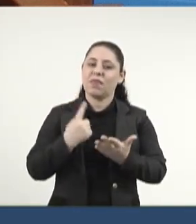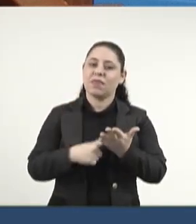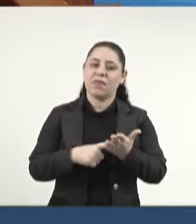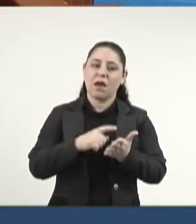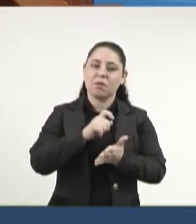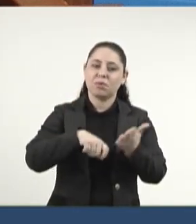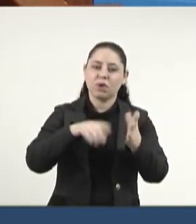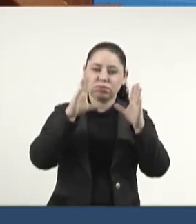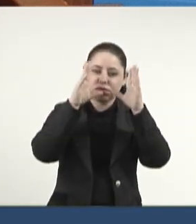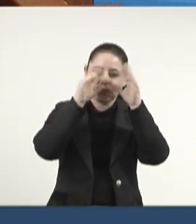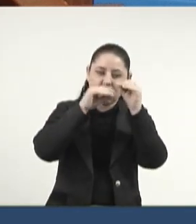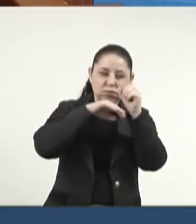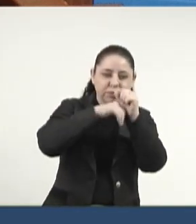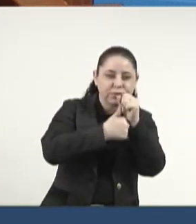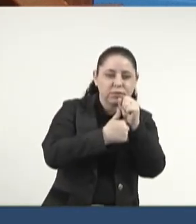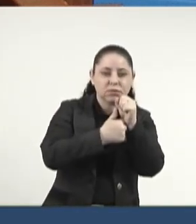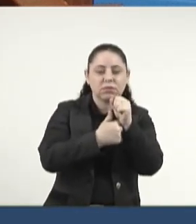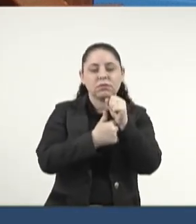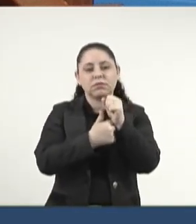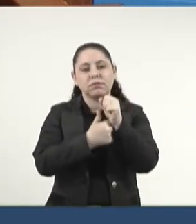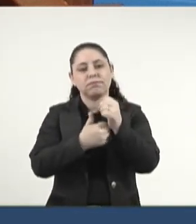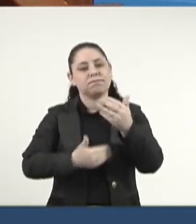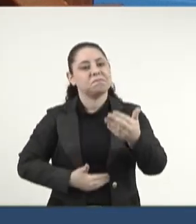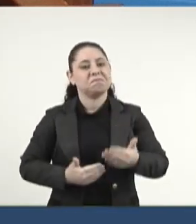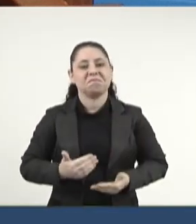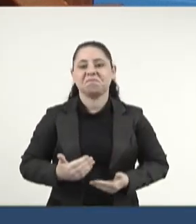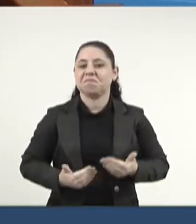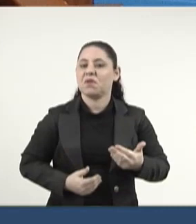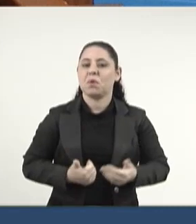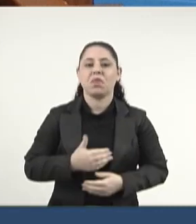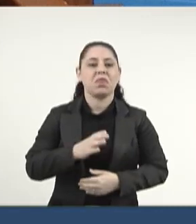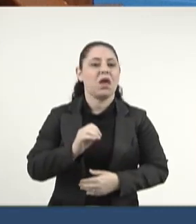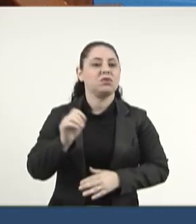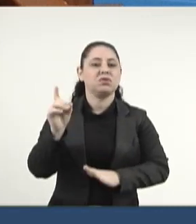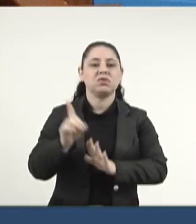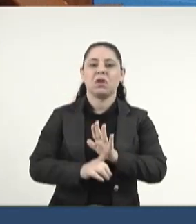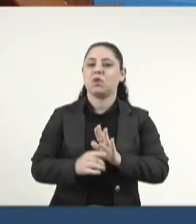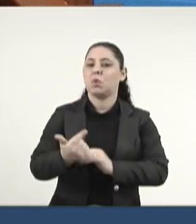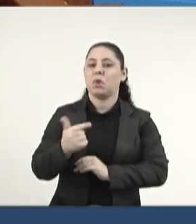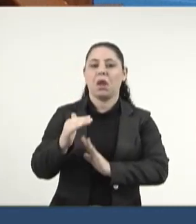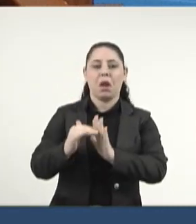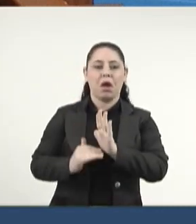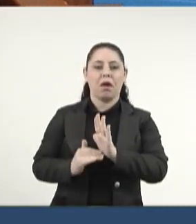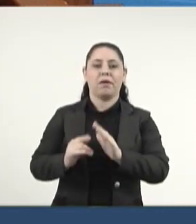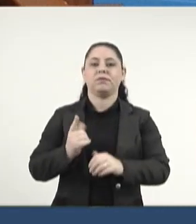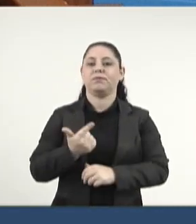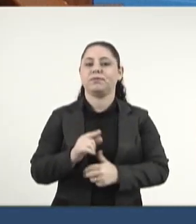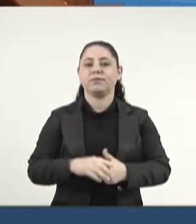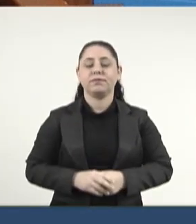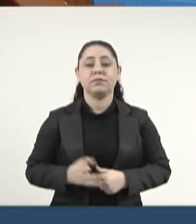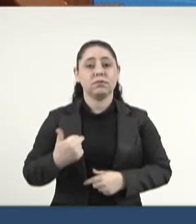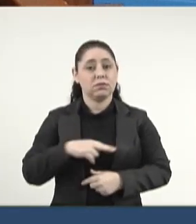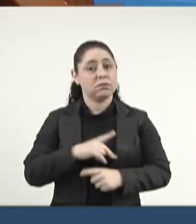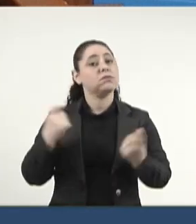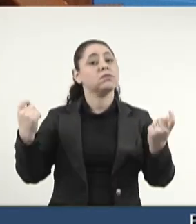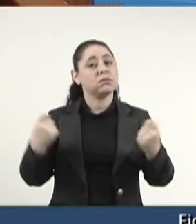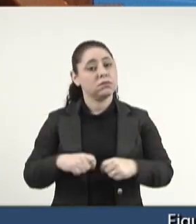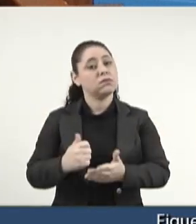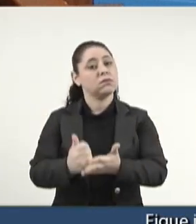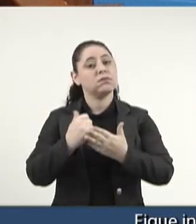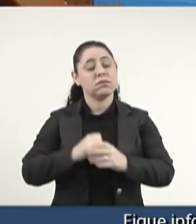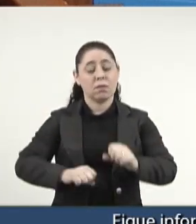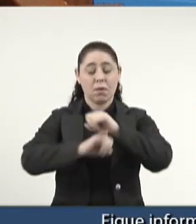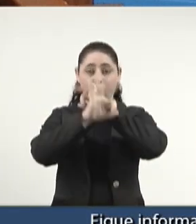de confidencialidade, o servidor nem os 10 teriam direito. Nós precisamos trazer